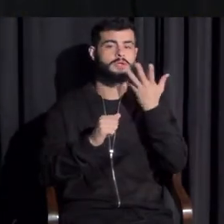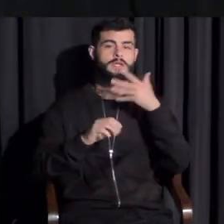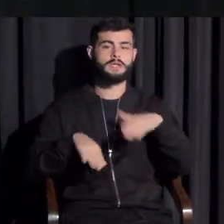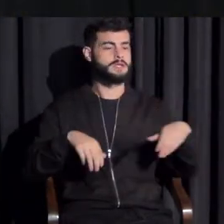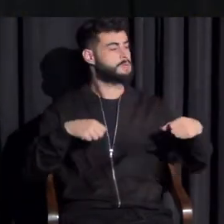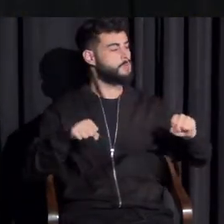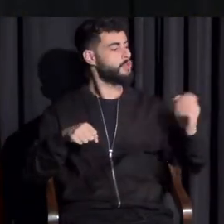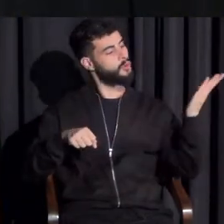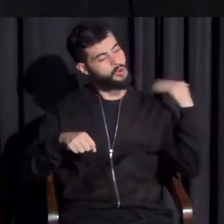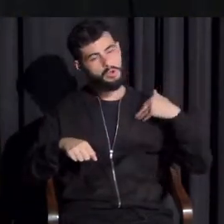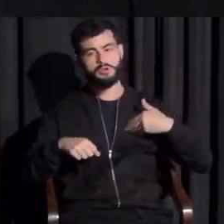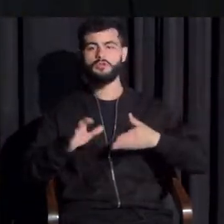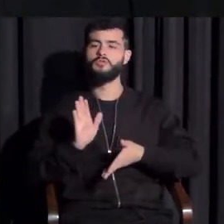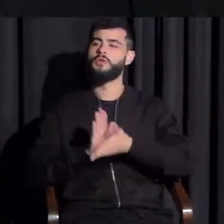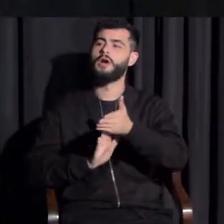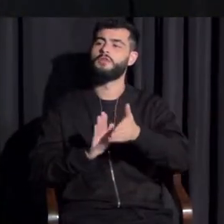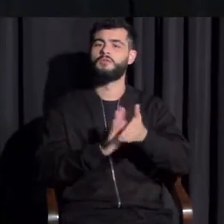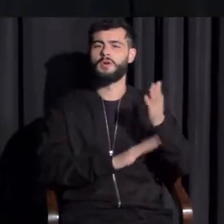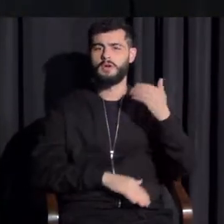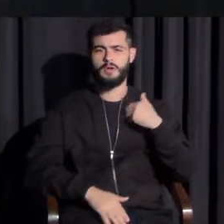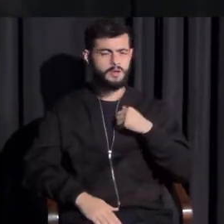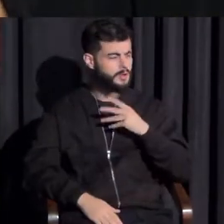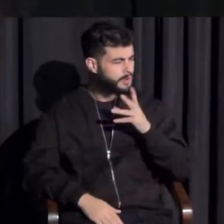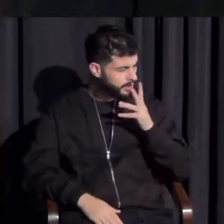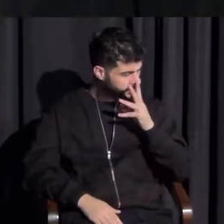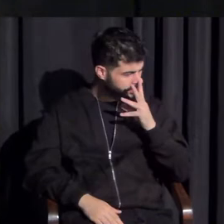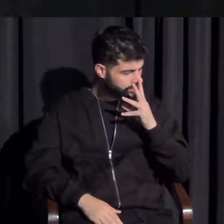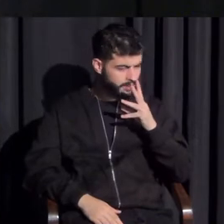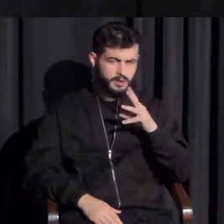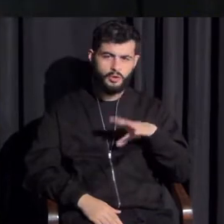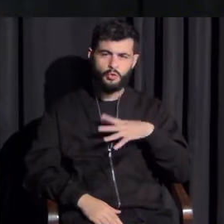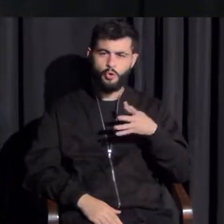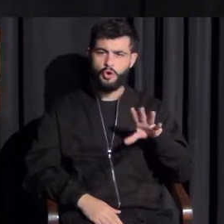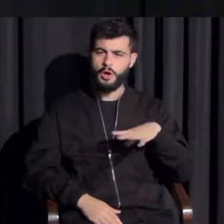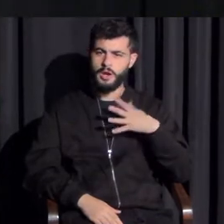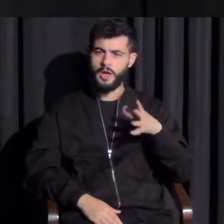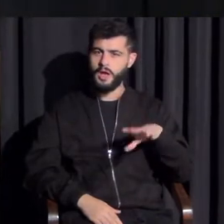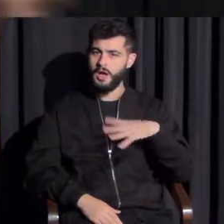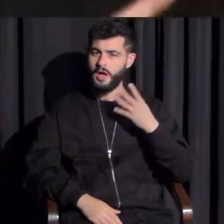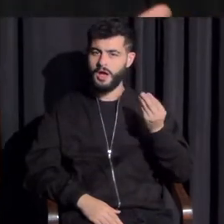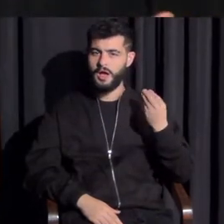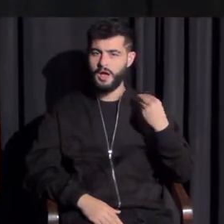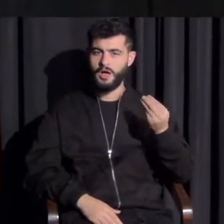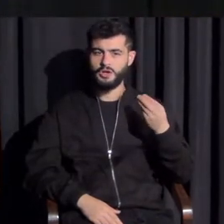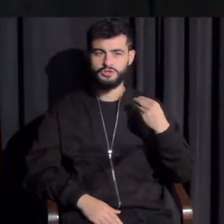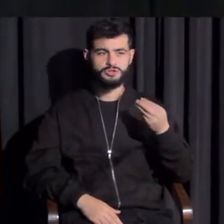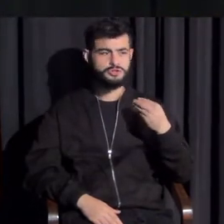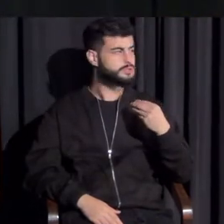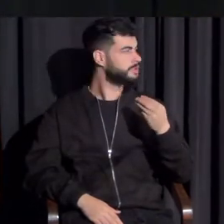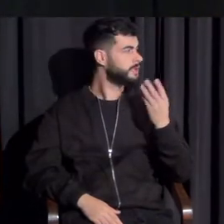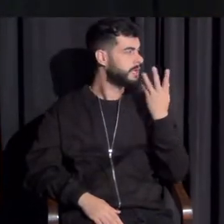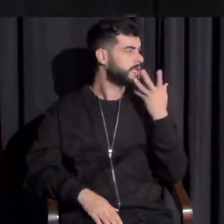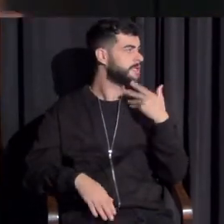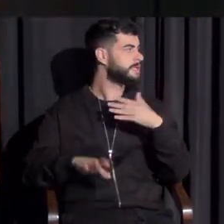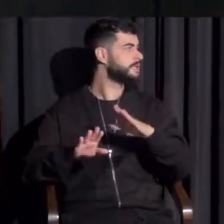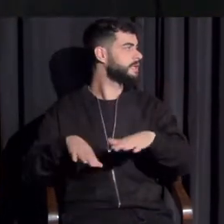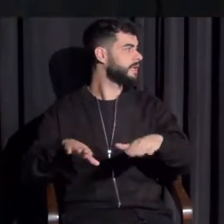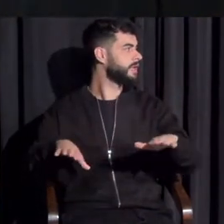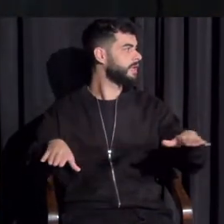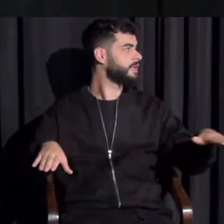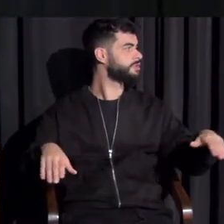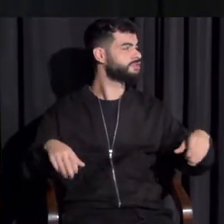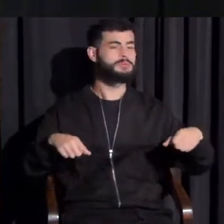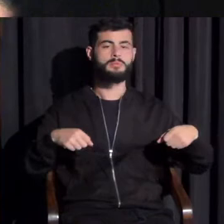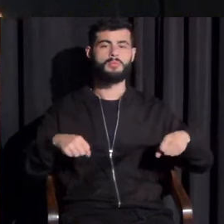uma ousadia, de uma, nossa senhora, é tudo de mais maravilhoso, né? Pega um monte de crianças de